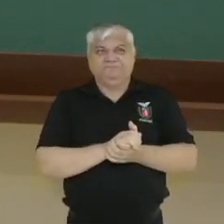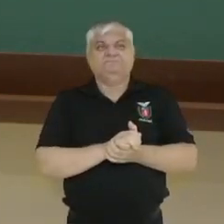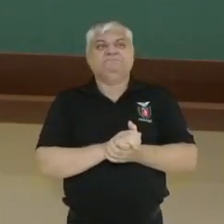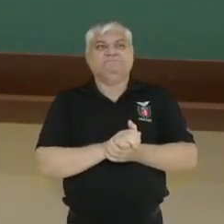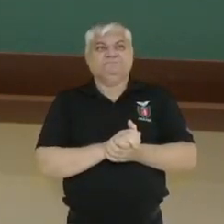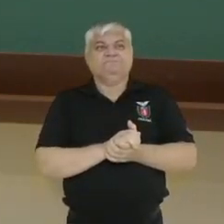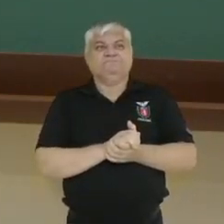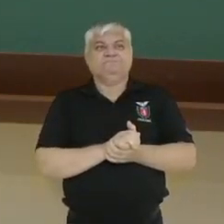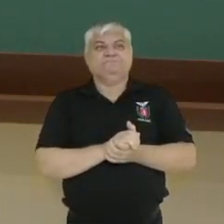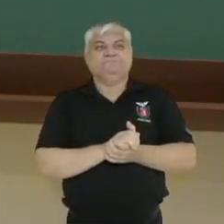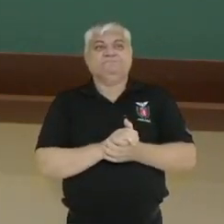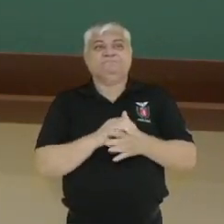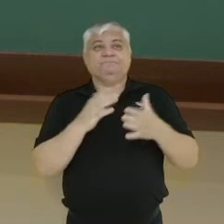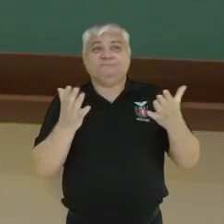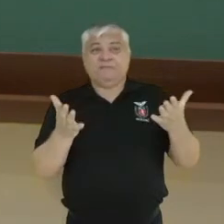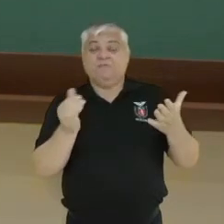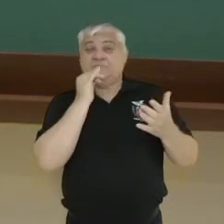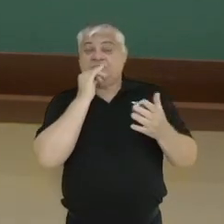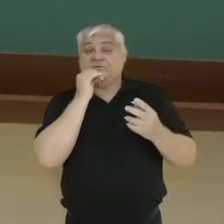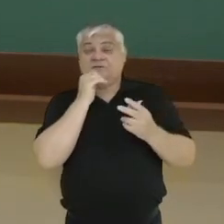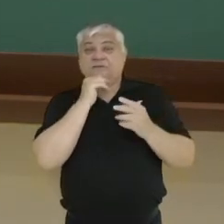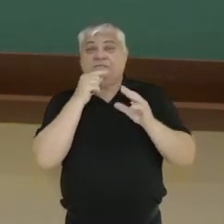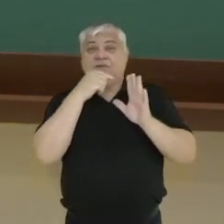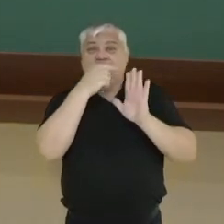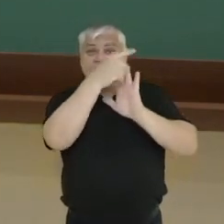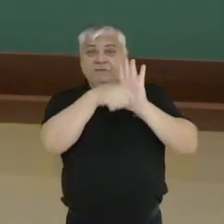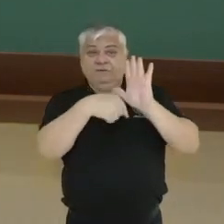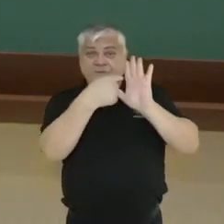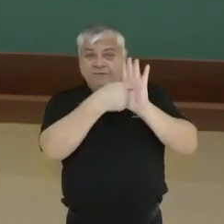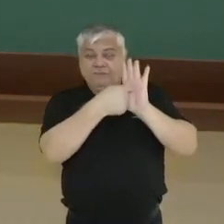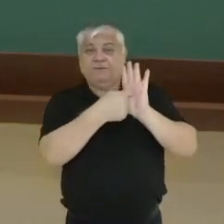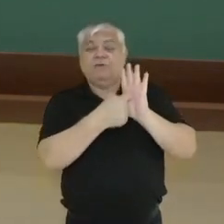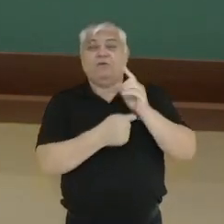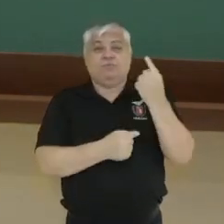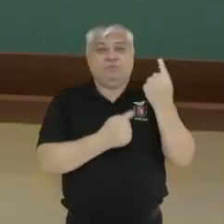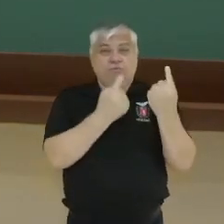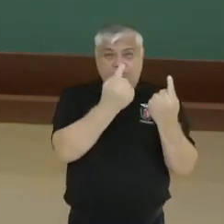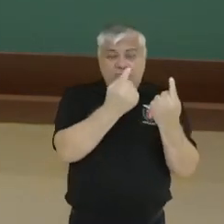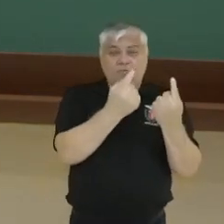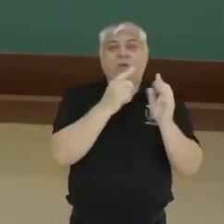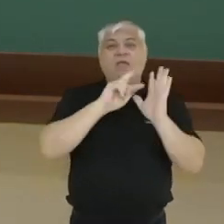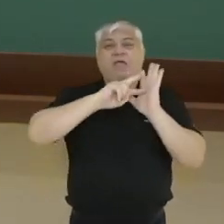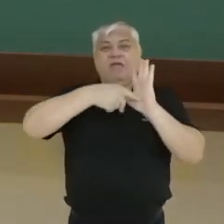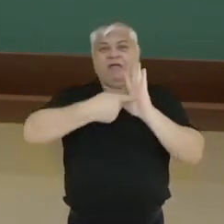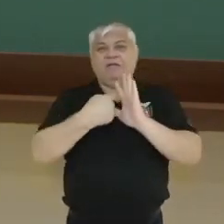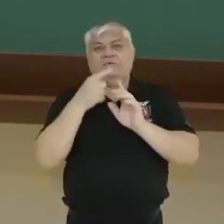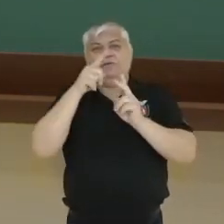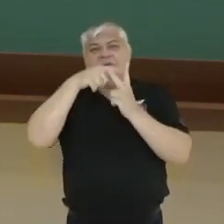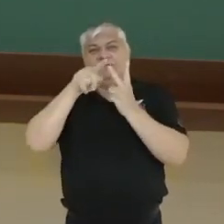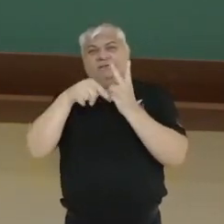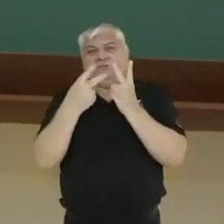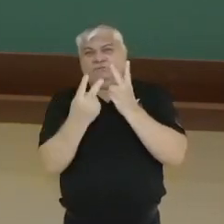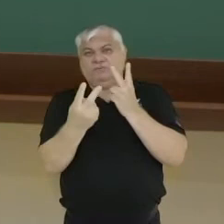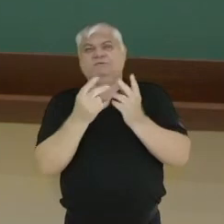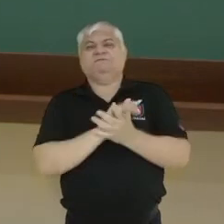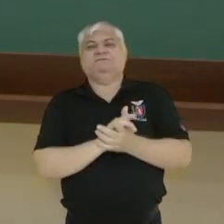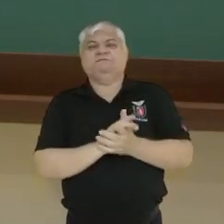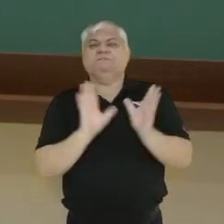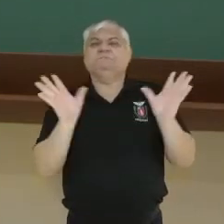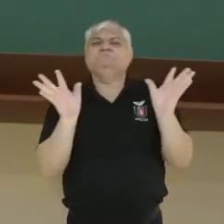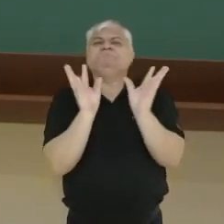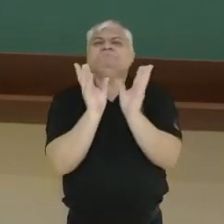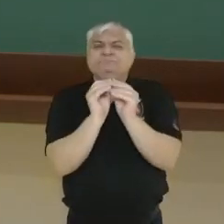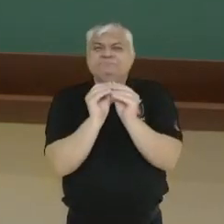2. Portanto, o centro dessa circunferência é 1 e 1, e o raio, raiz de 2. As continhas pequenininhas